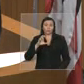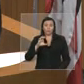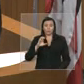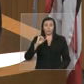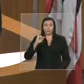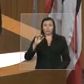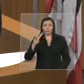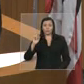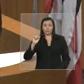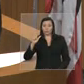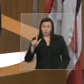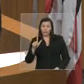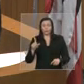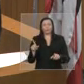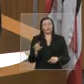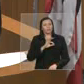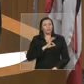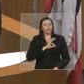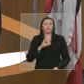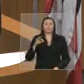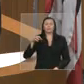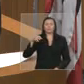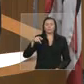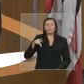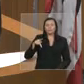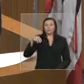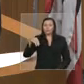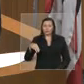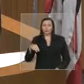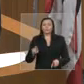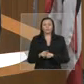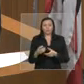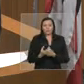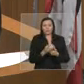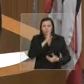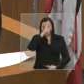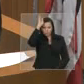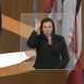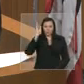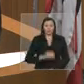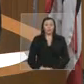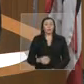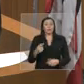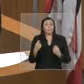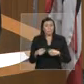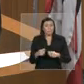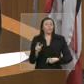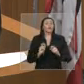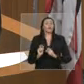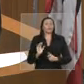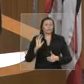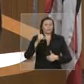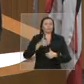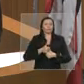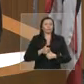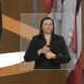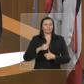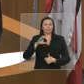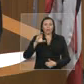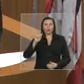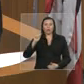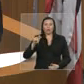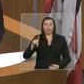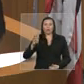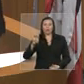a administração penitenciária precisam de capelães, em seus quadros só há um meio, concurso público. O resto